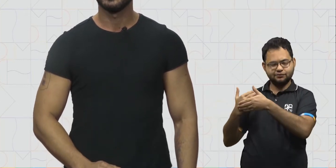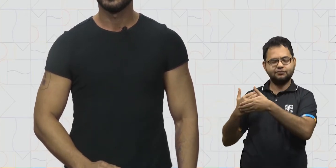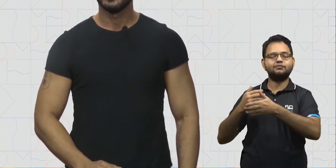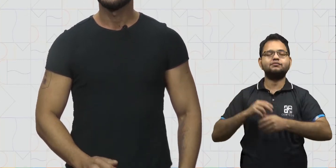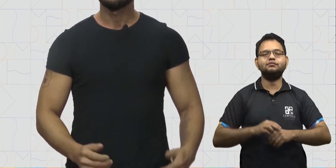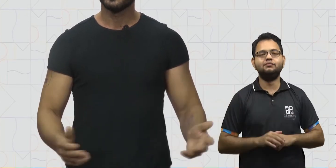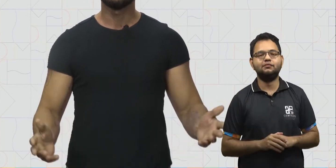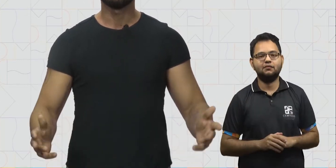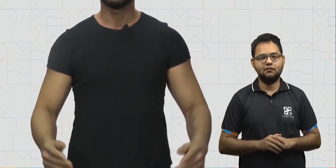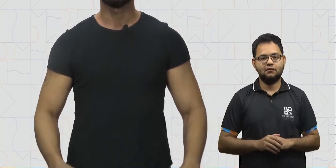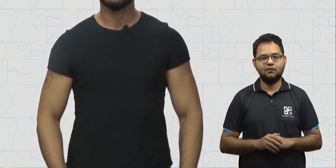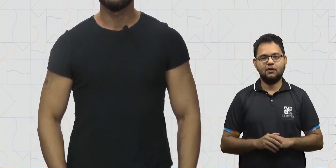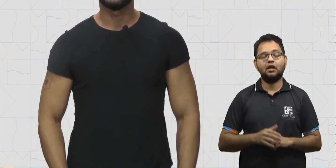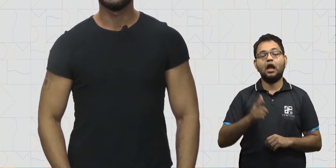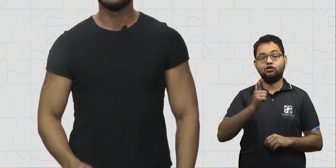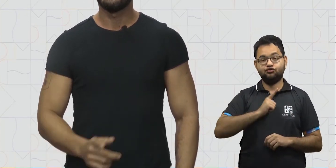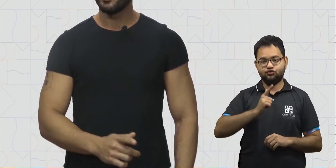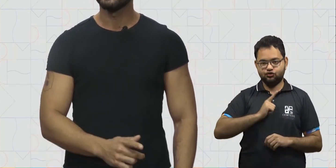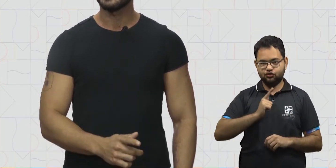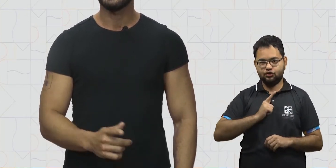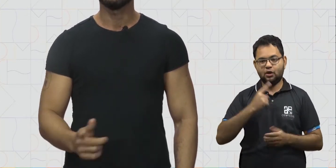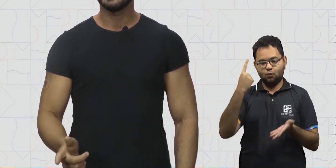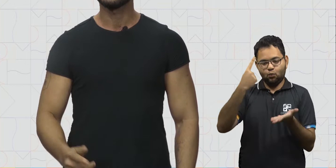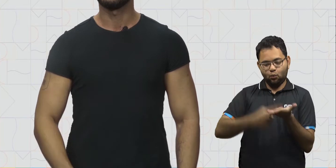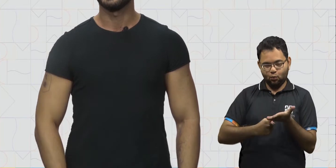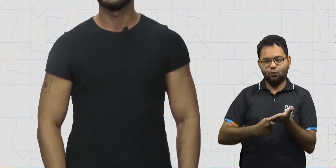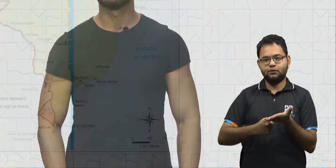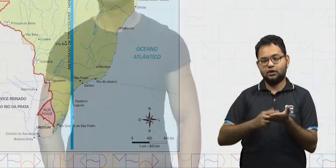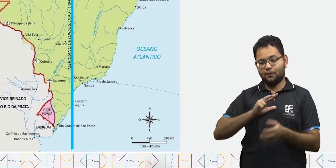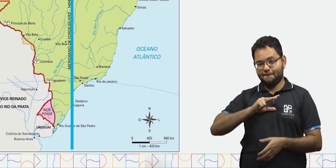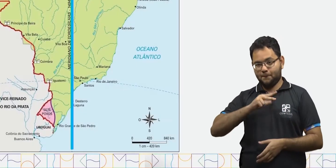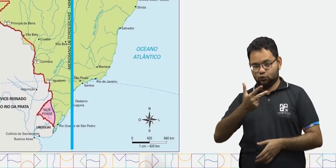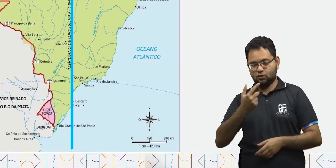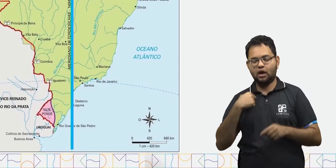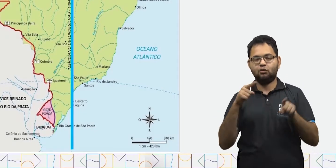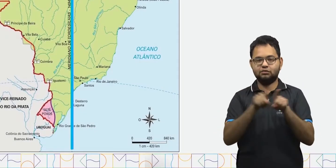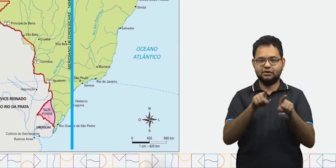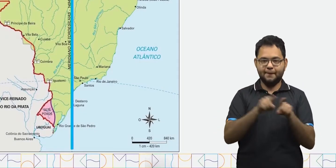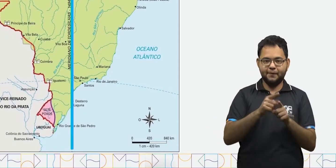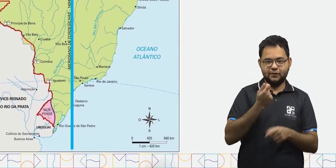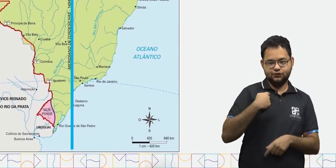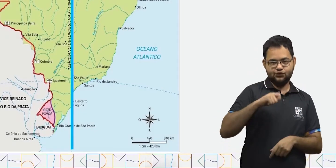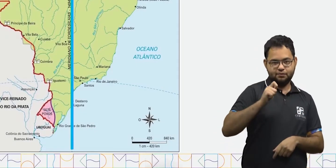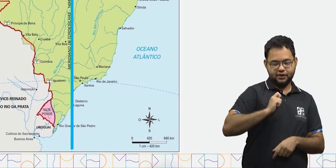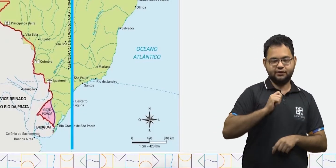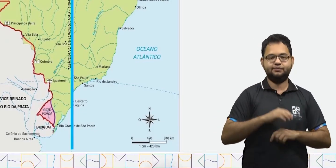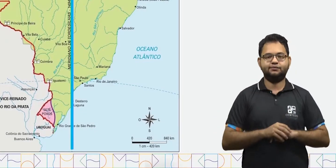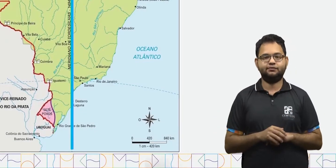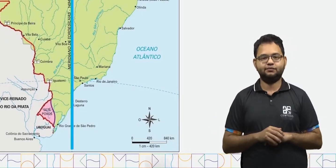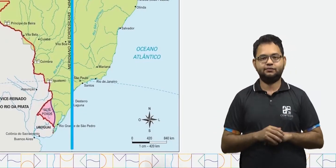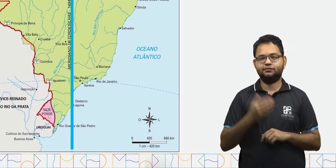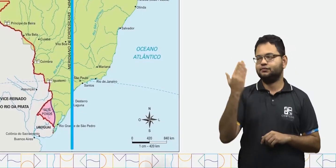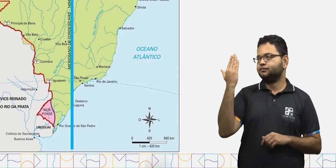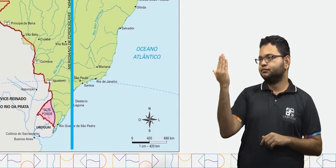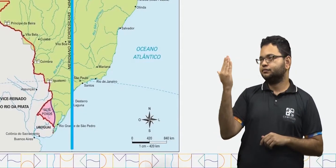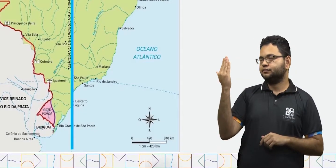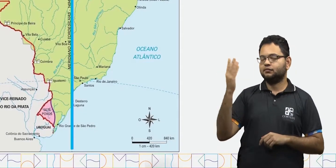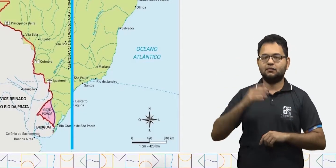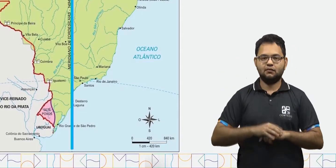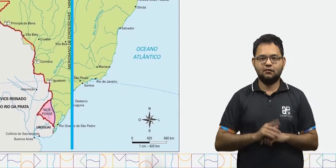1494, quando foi feito um acordo entre Portugal e Espanha. Esse acordo ficou conhecido como o Tratado